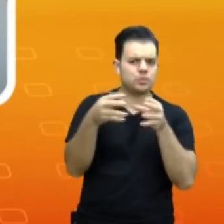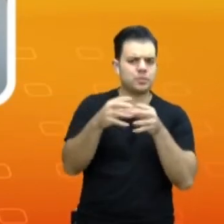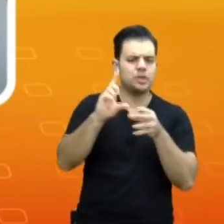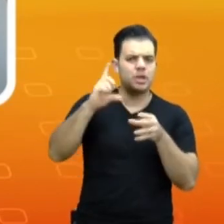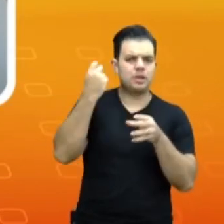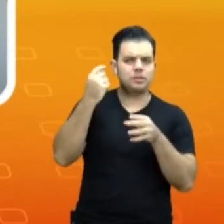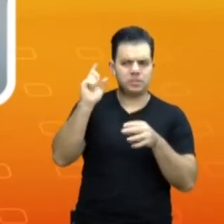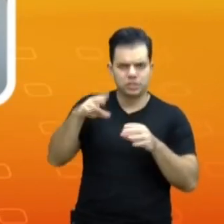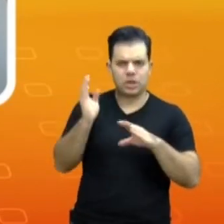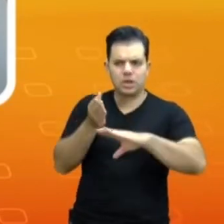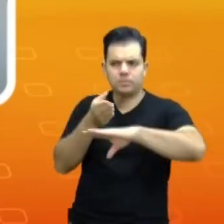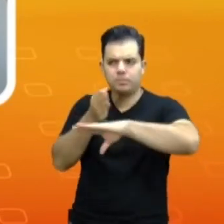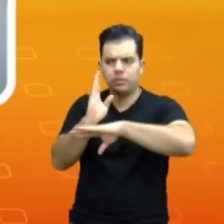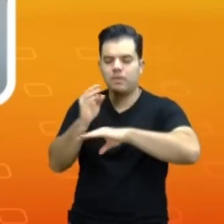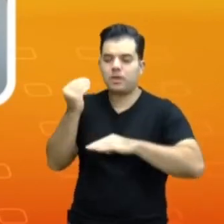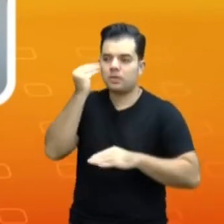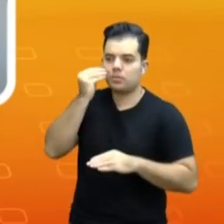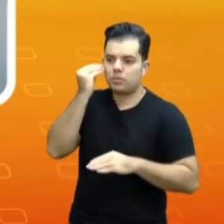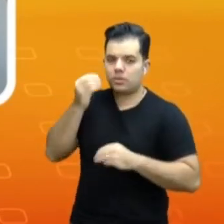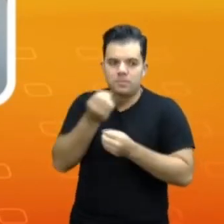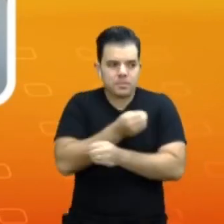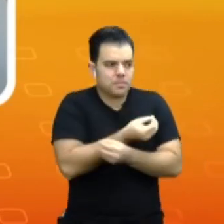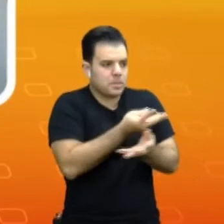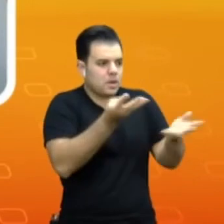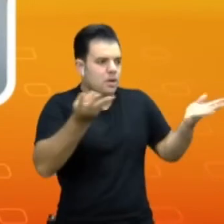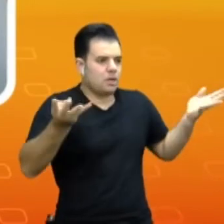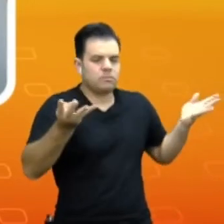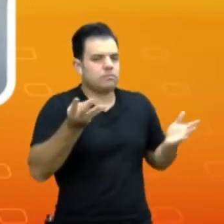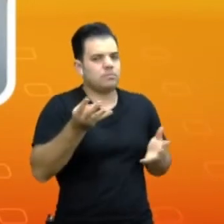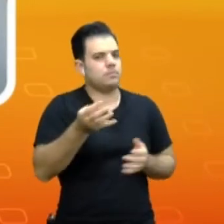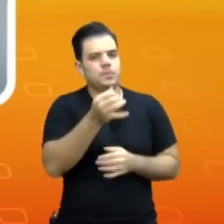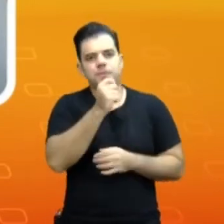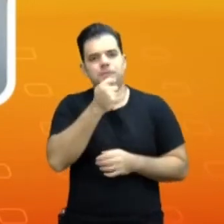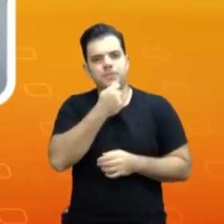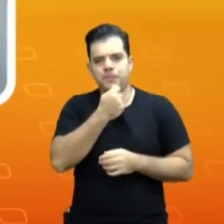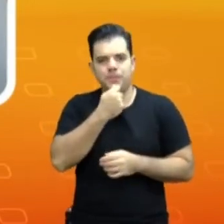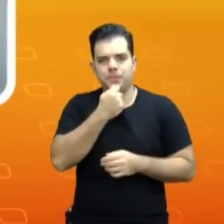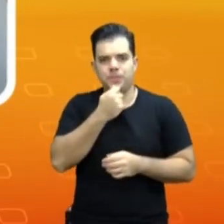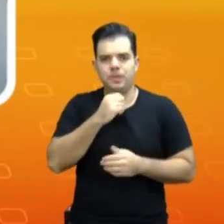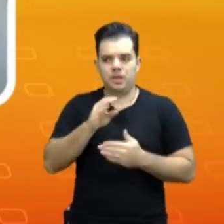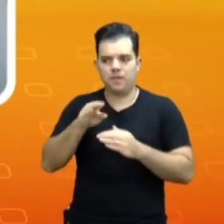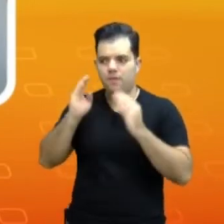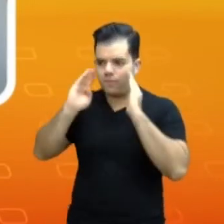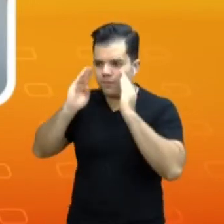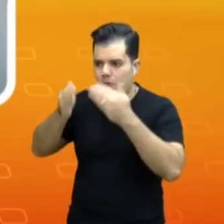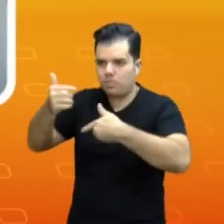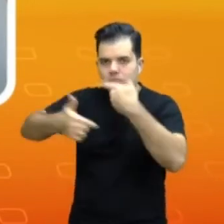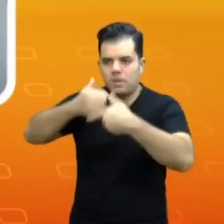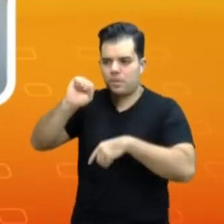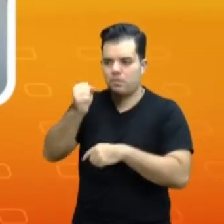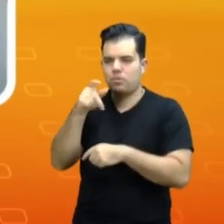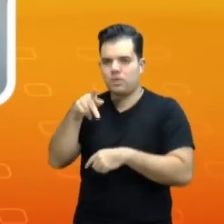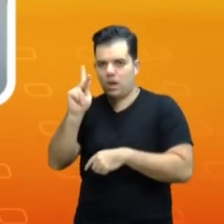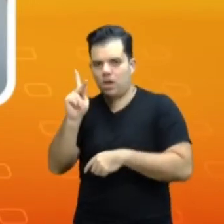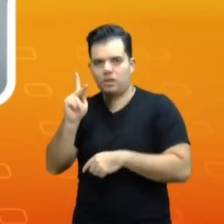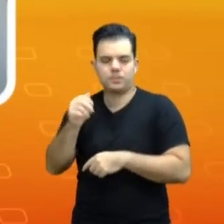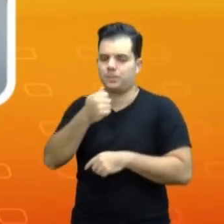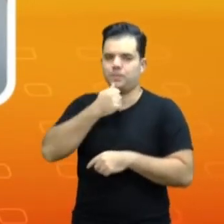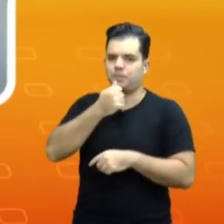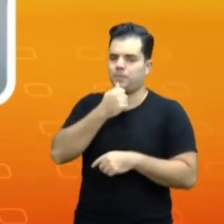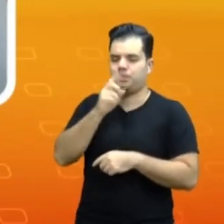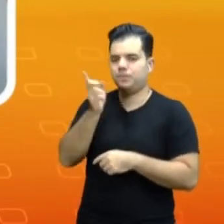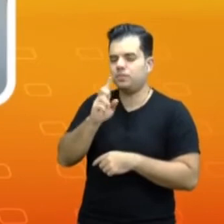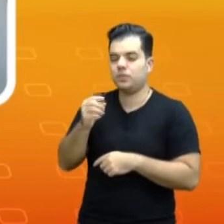a possibilidade de fazer uma exploração comercial, não era para esse fim ali a produção de 8K da